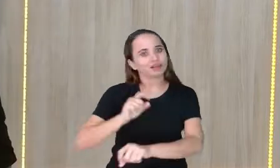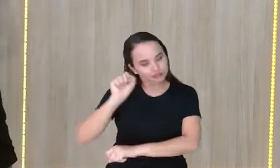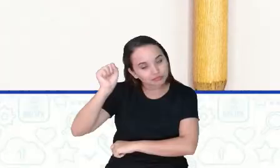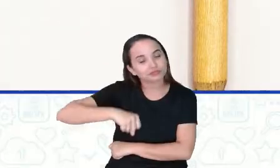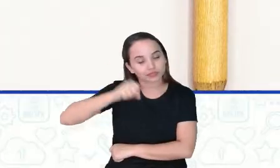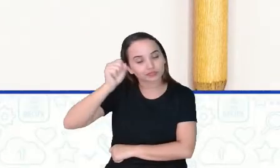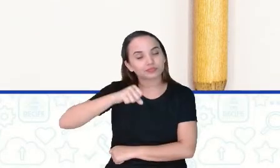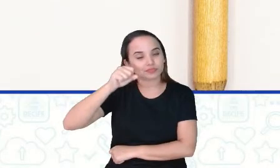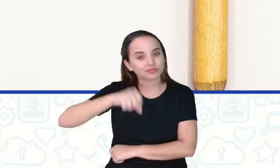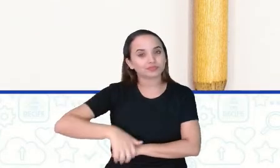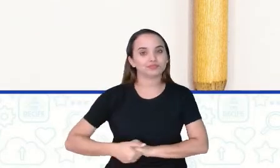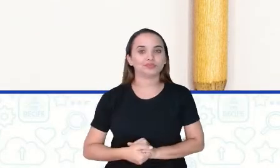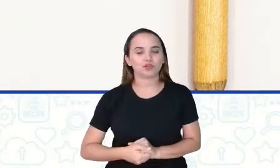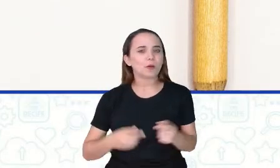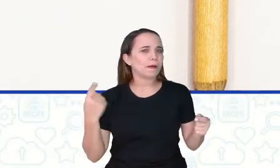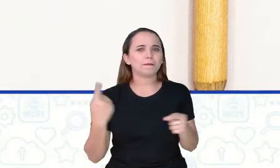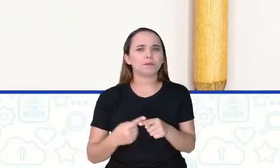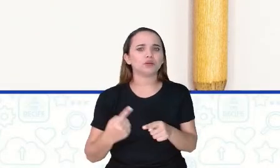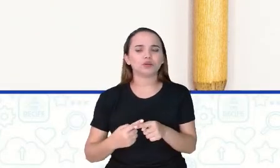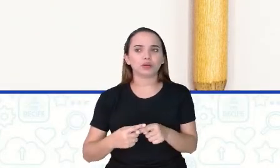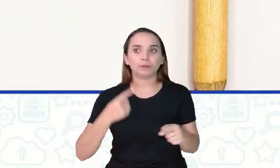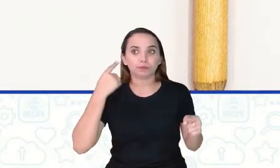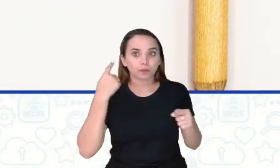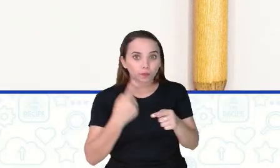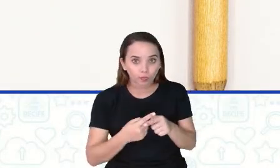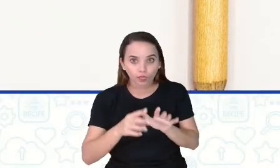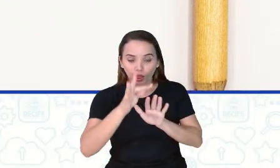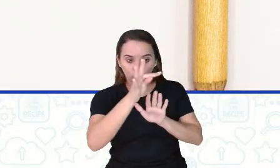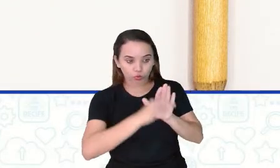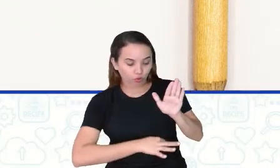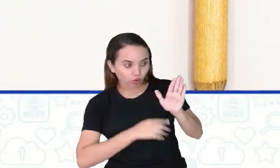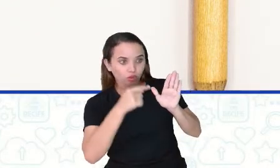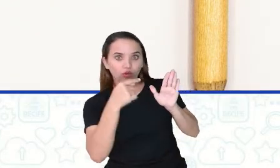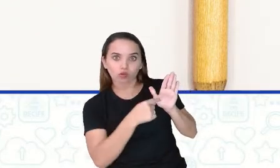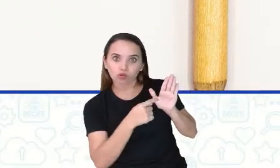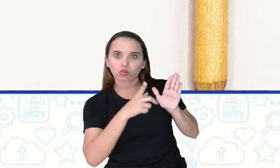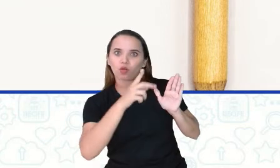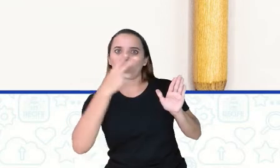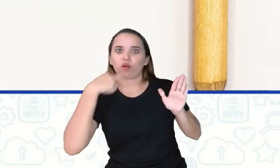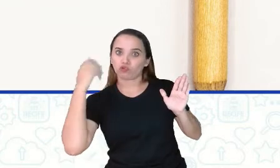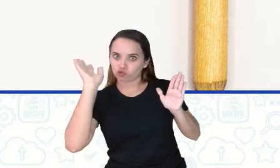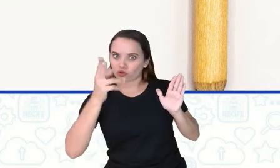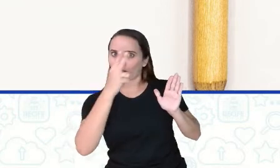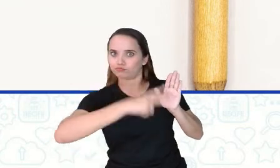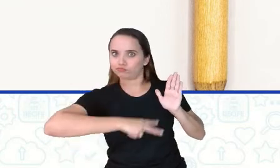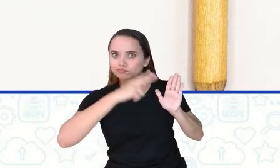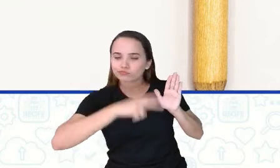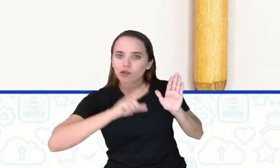Por quê? Porque o texto lido faz parte do gênero mini-conto,